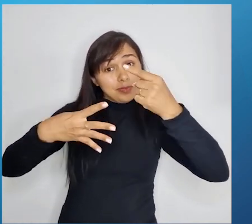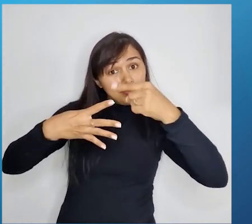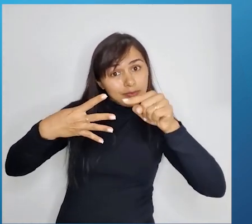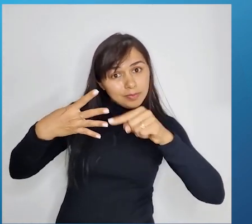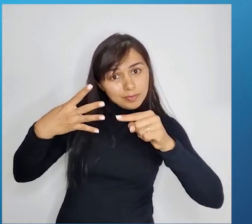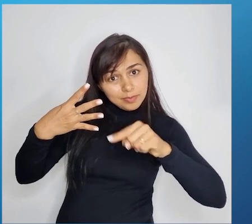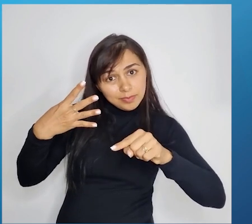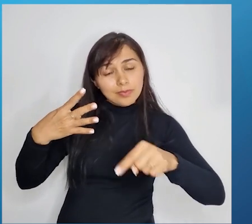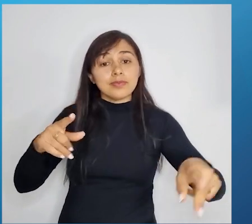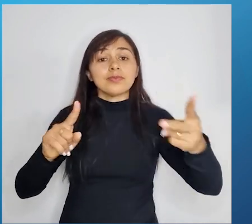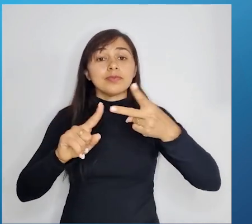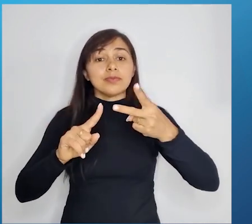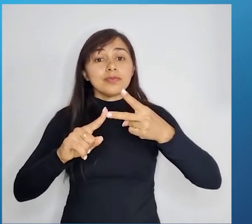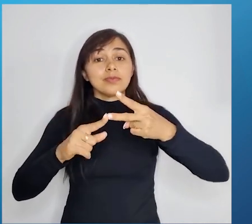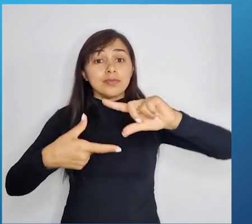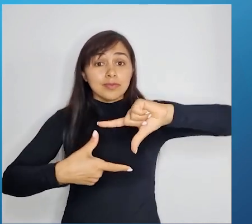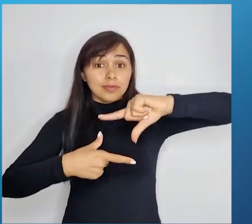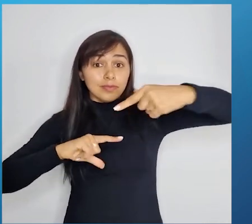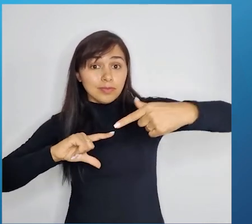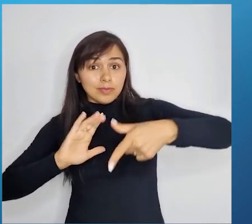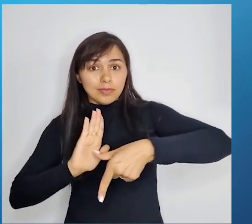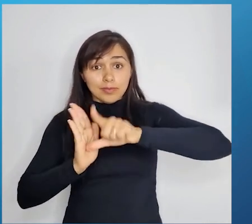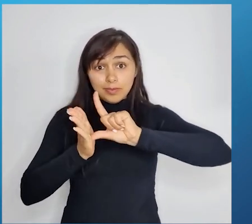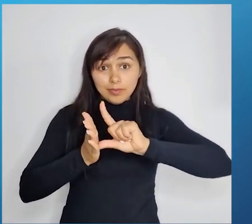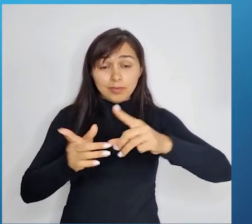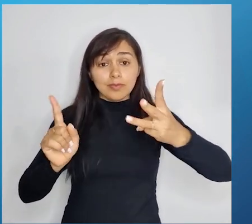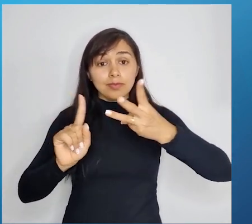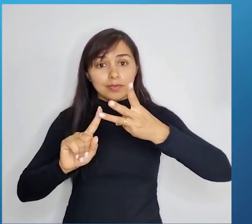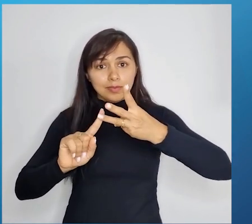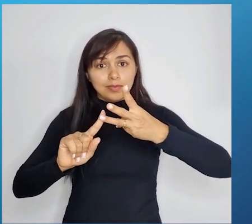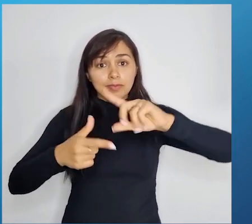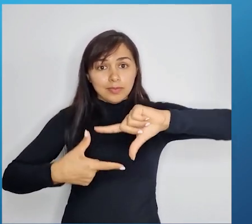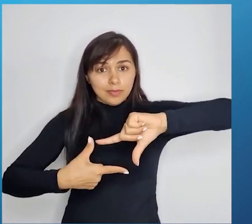pré-modernismo, modernismo e pós-modernismo.